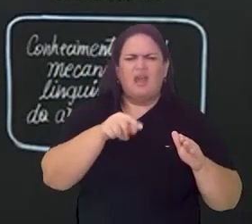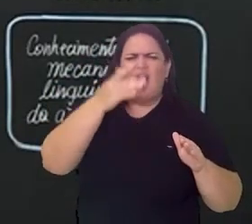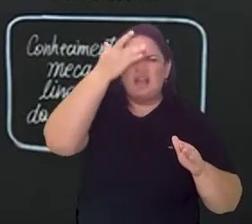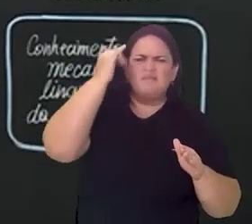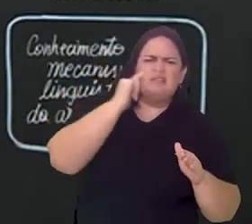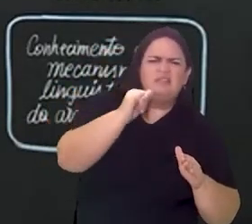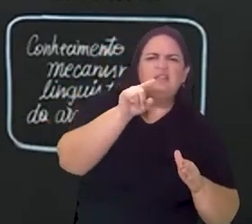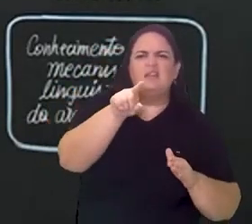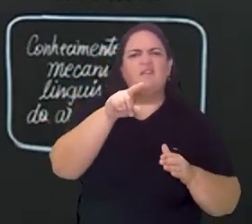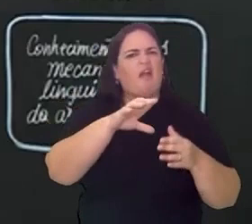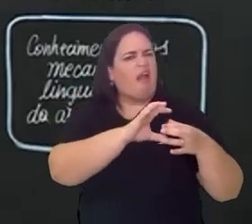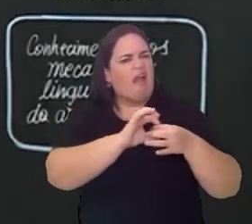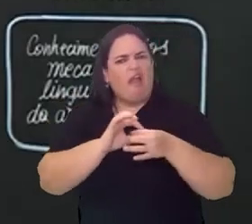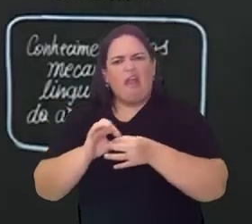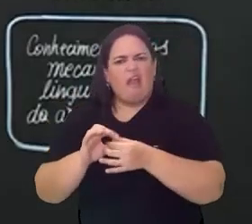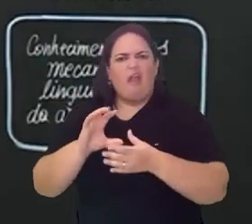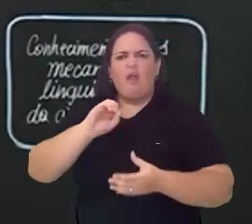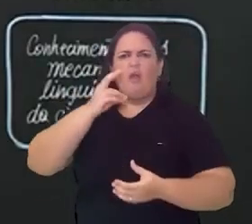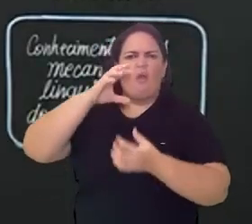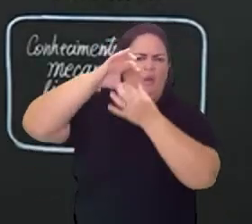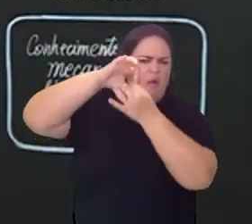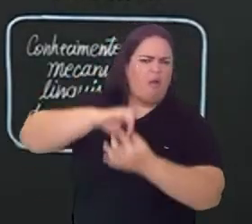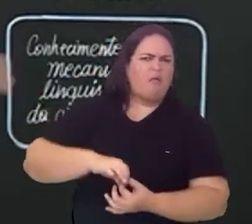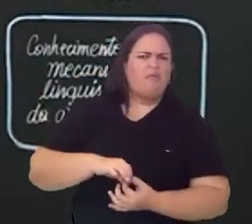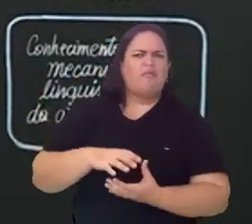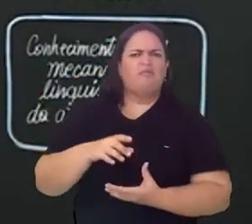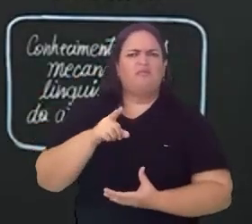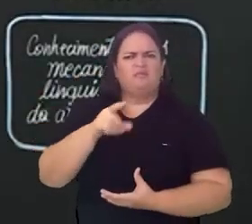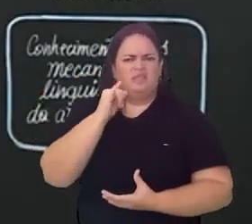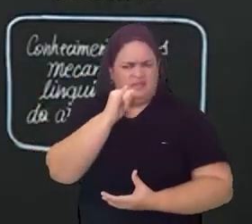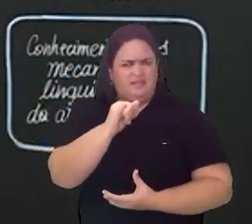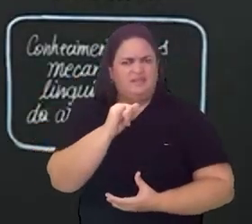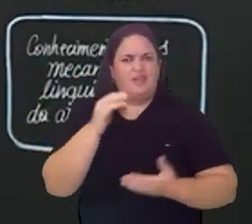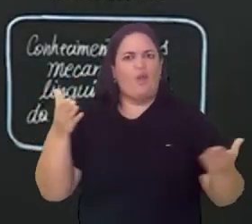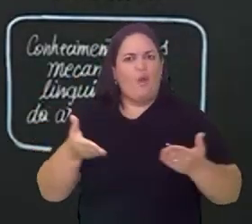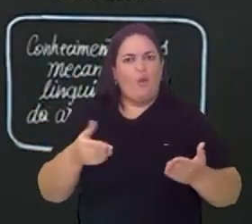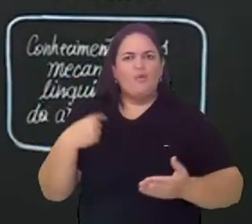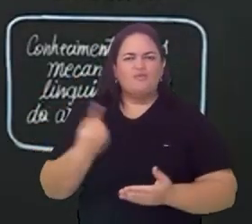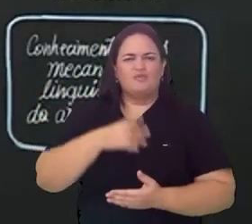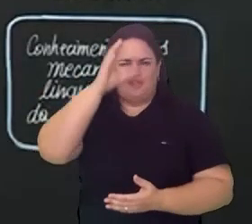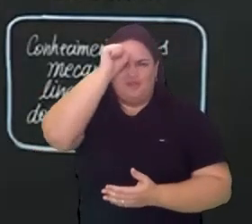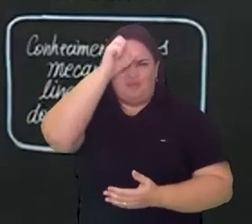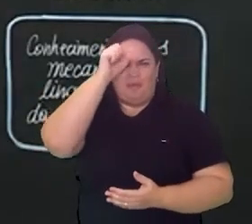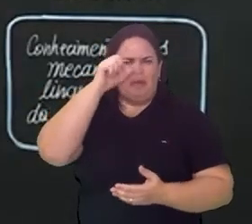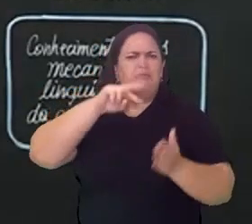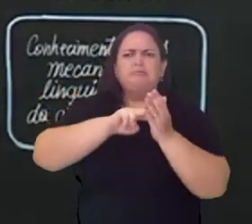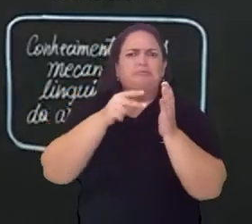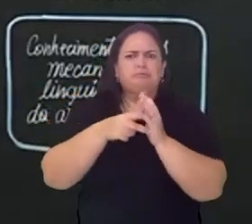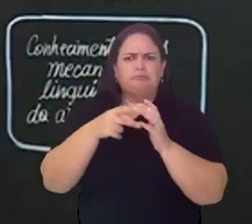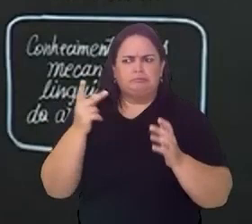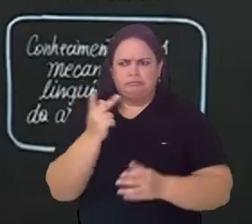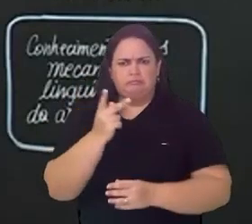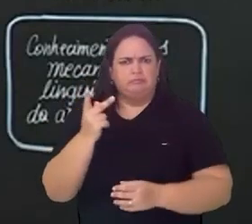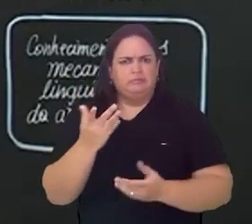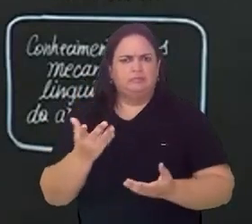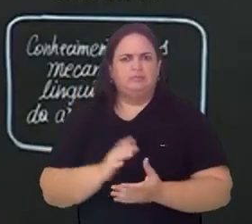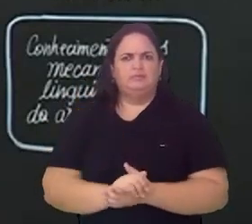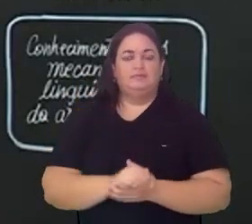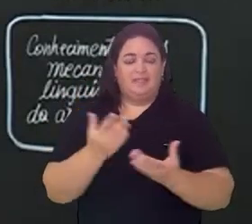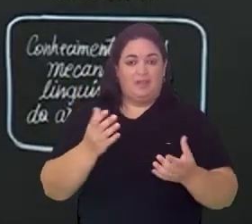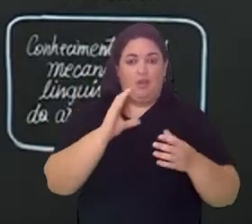está incoerente, ele não tem uma boa coesão. Hoje a gente vai aprender a distinção entre esses elementos.